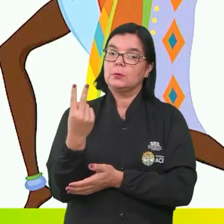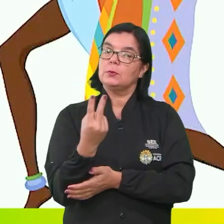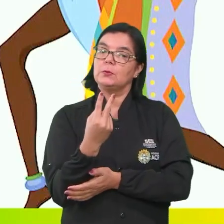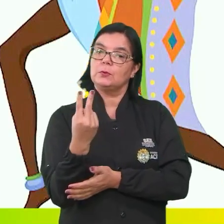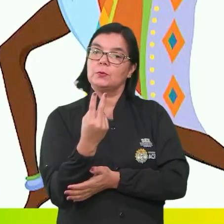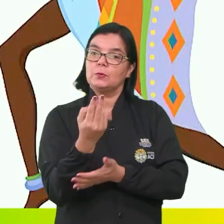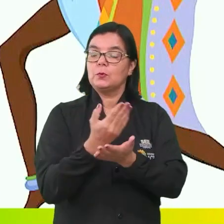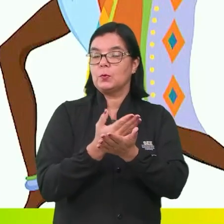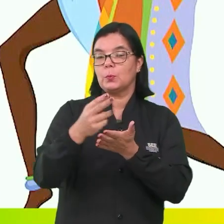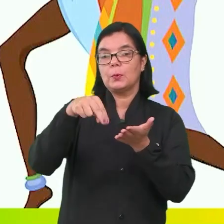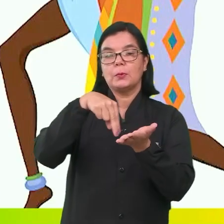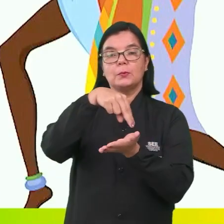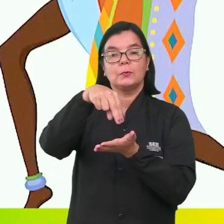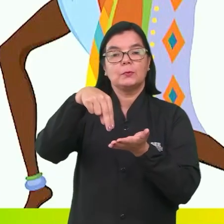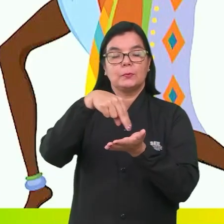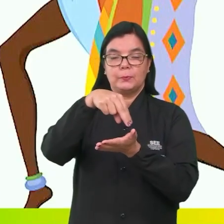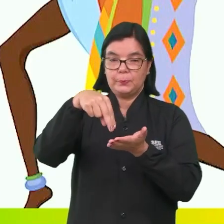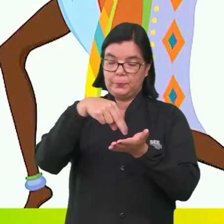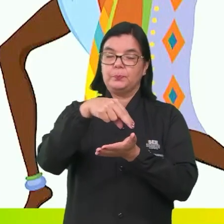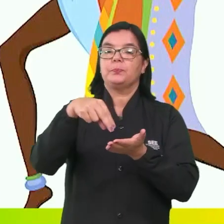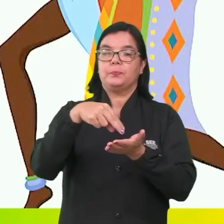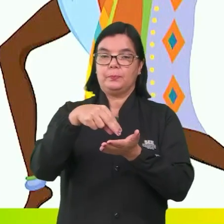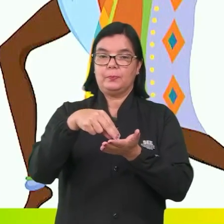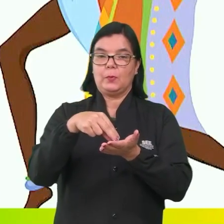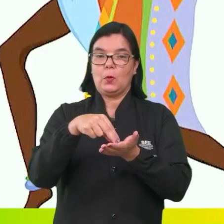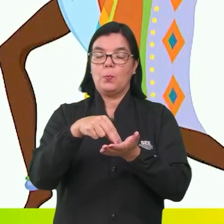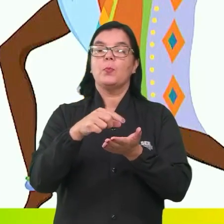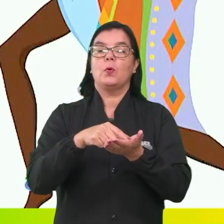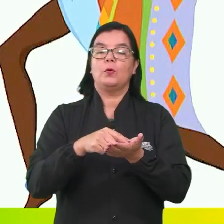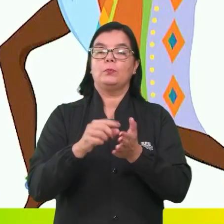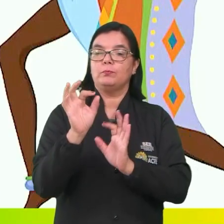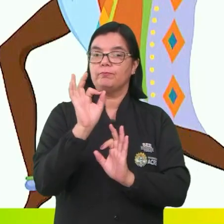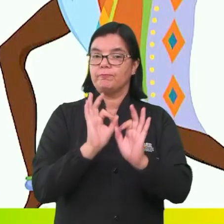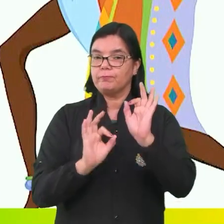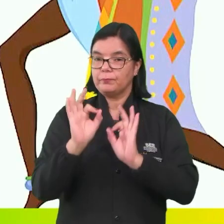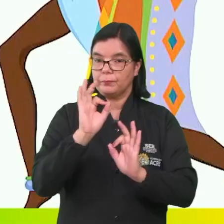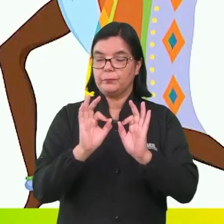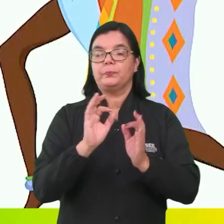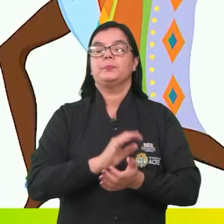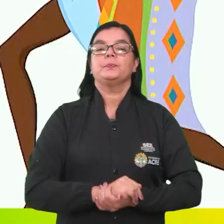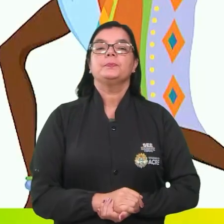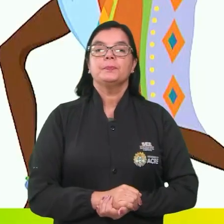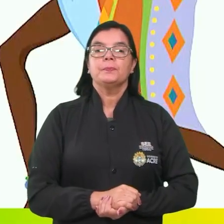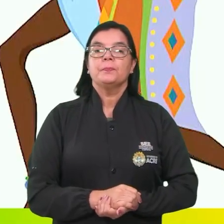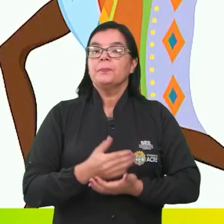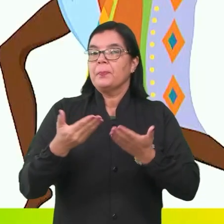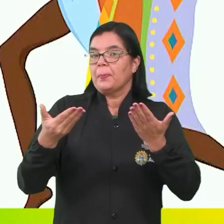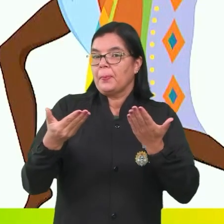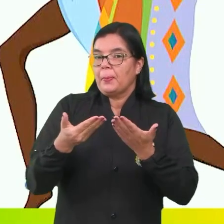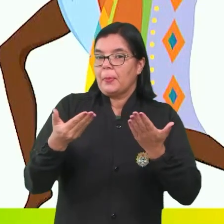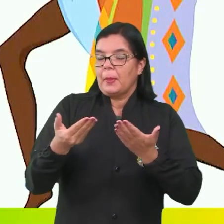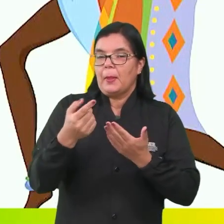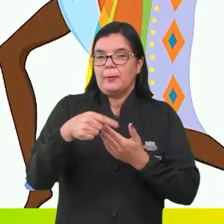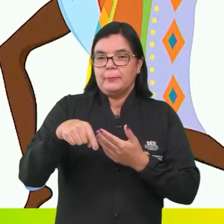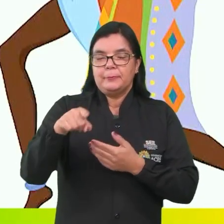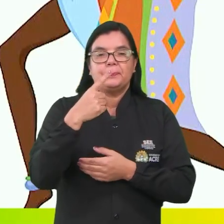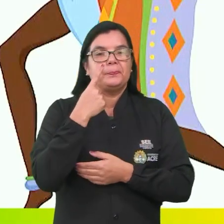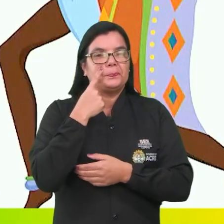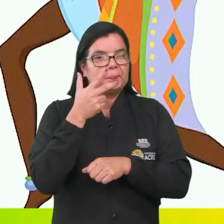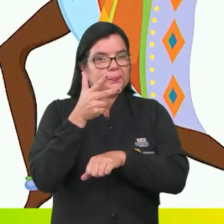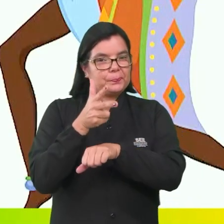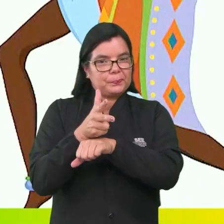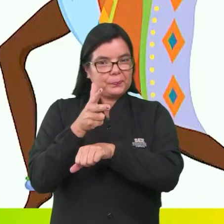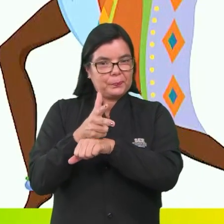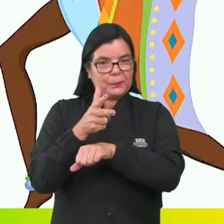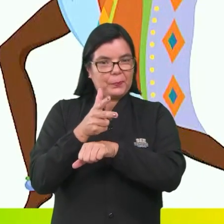pares e executam passos marcados por sensualidade e malabarismo. Agora, você vai acompanhar o